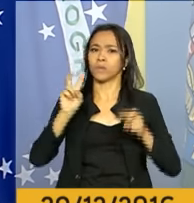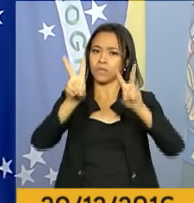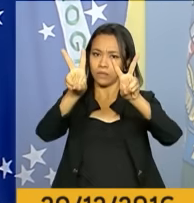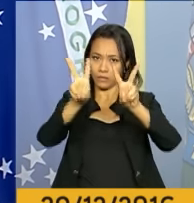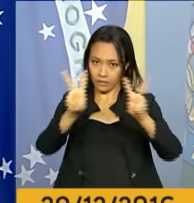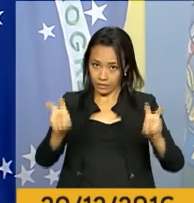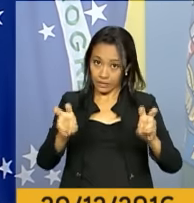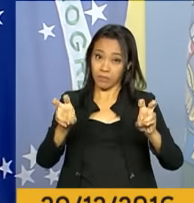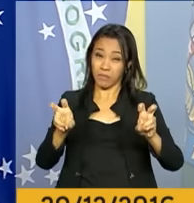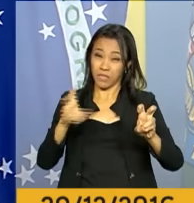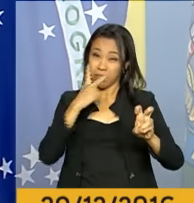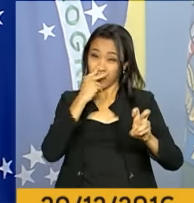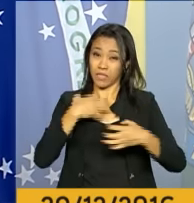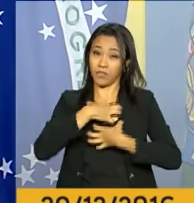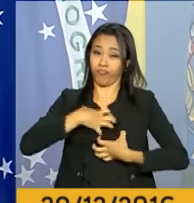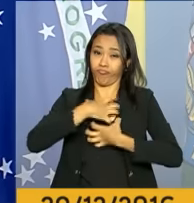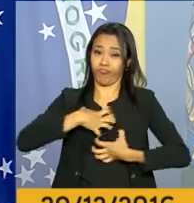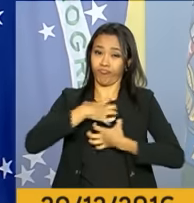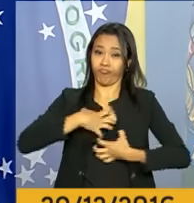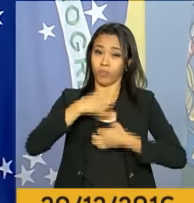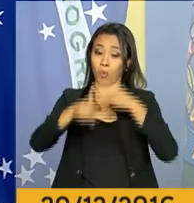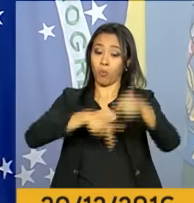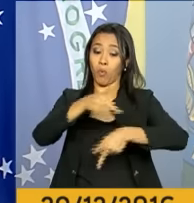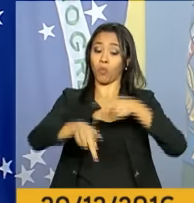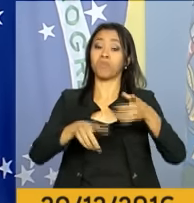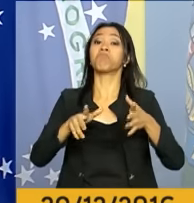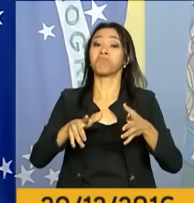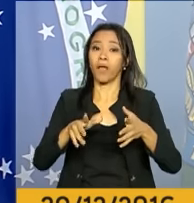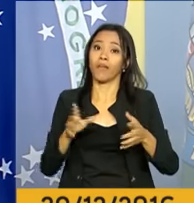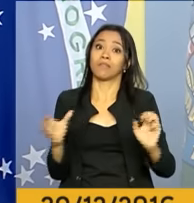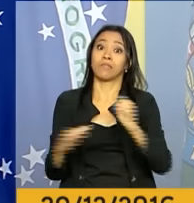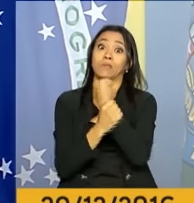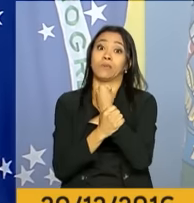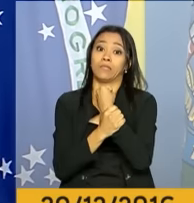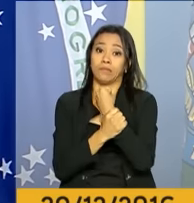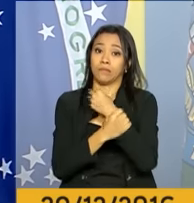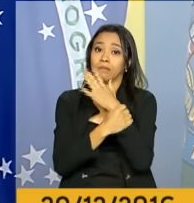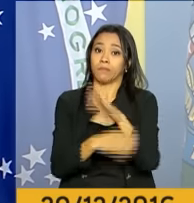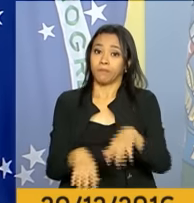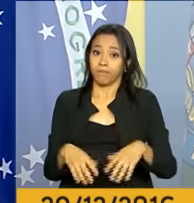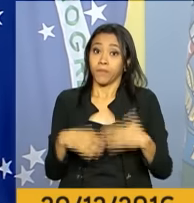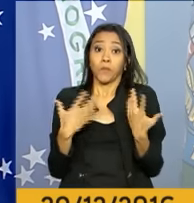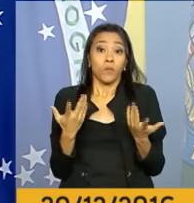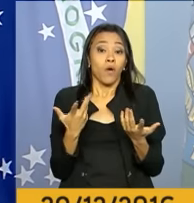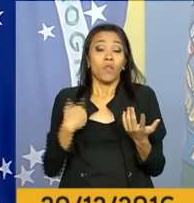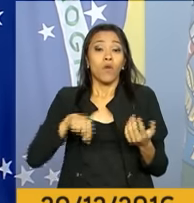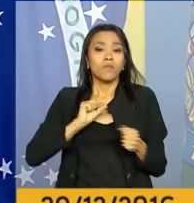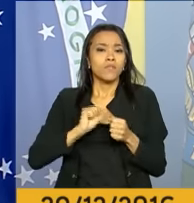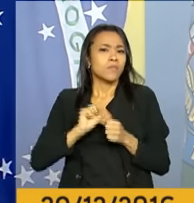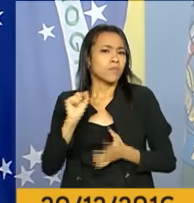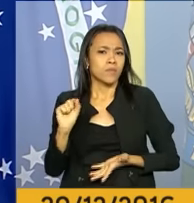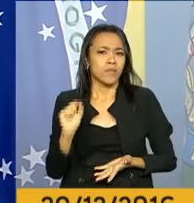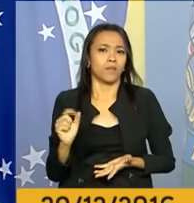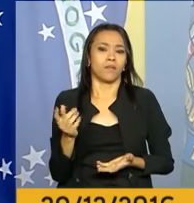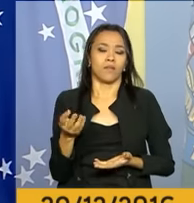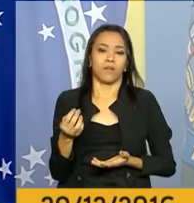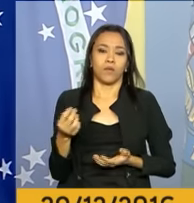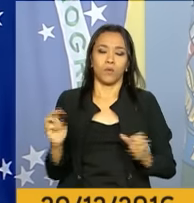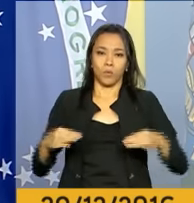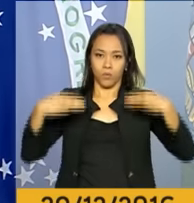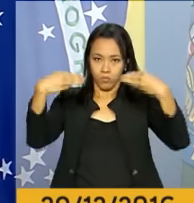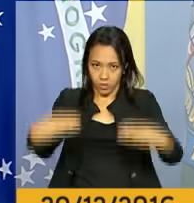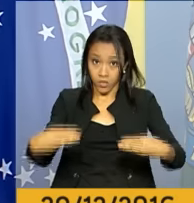aflige o povo né é o tema da Segurança Pública Ora bem o que é que fizemos a o Ministério da